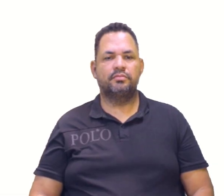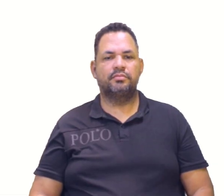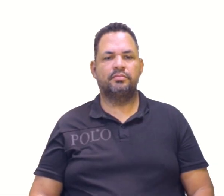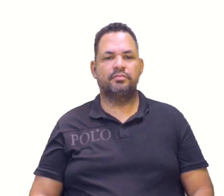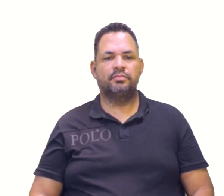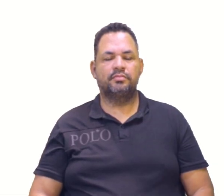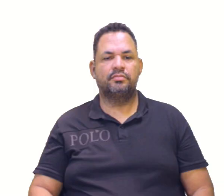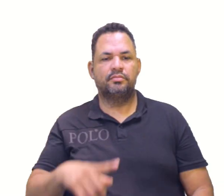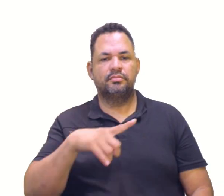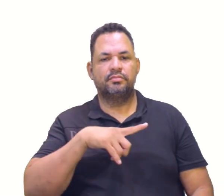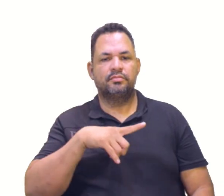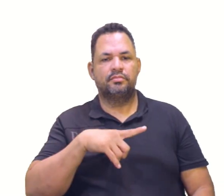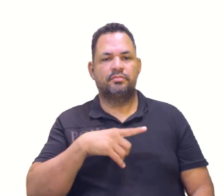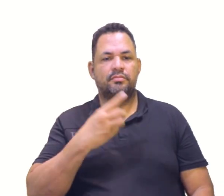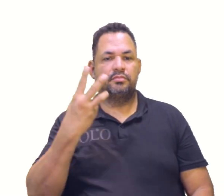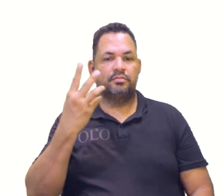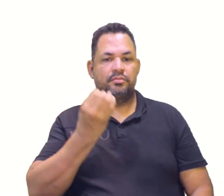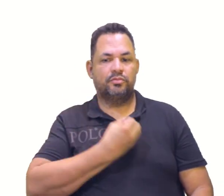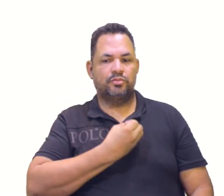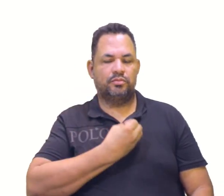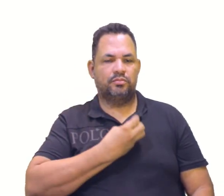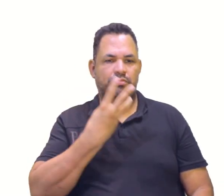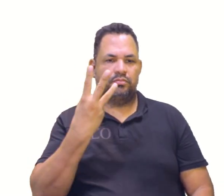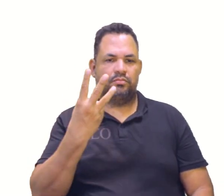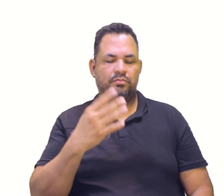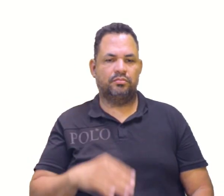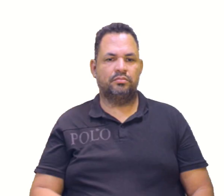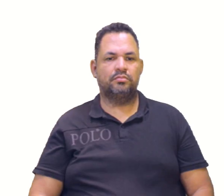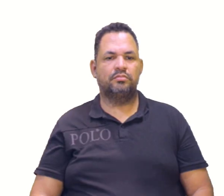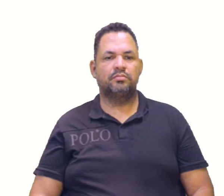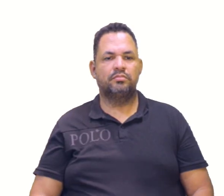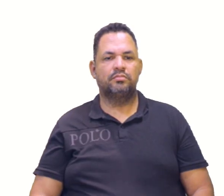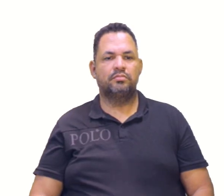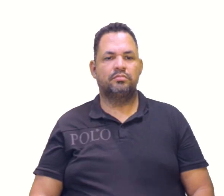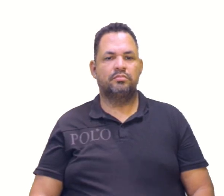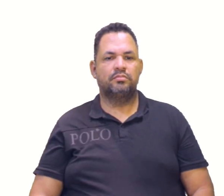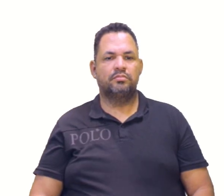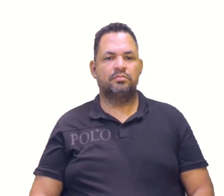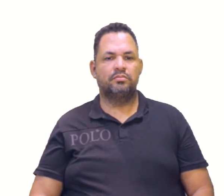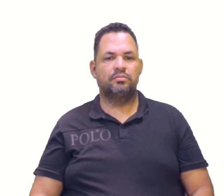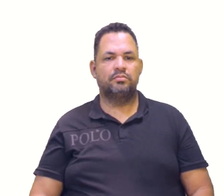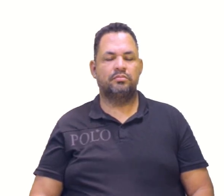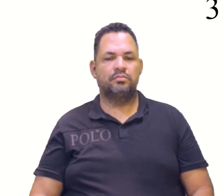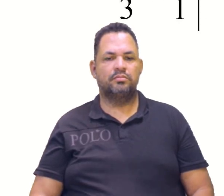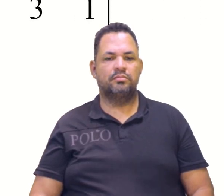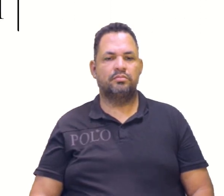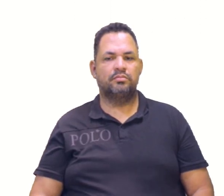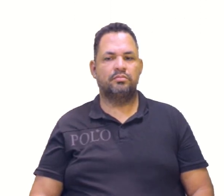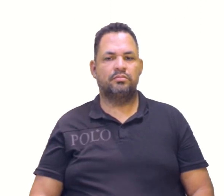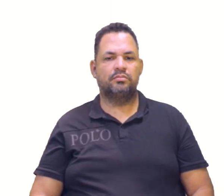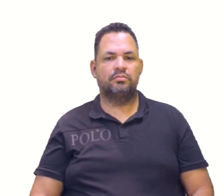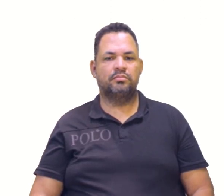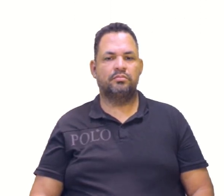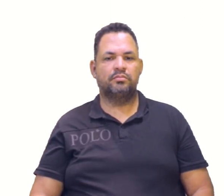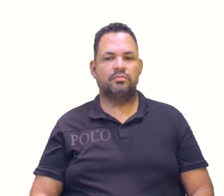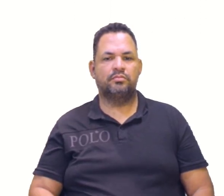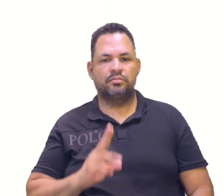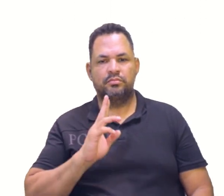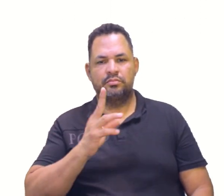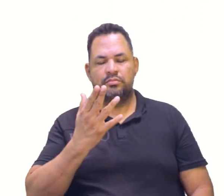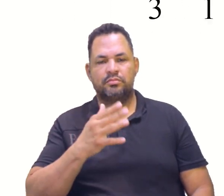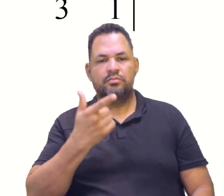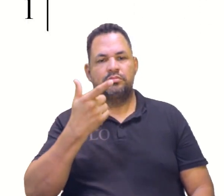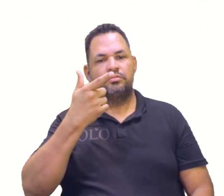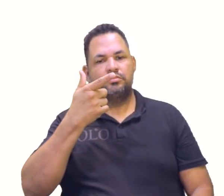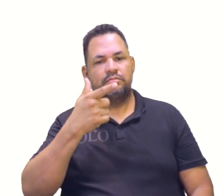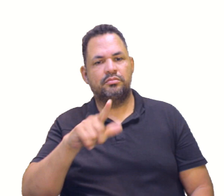prática. Então, se temos uma matriz de ordem 3, no caso aqui não é o exemplo... Repetir, vai lá, seguindo a paródia